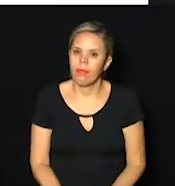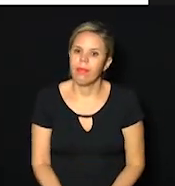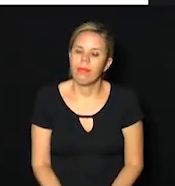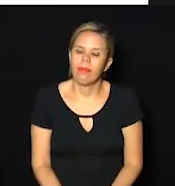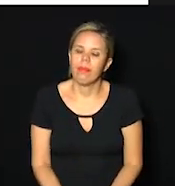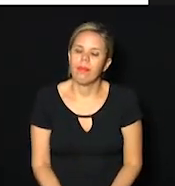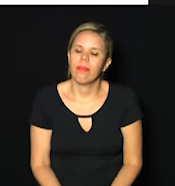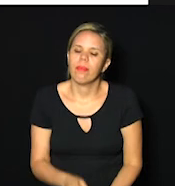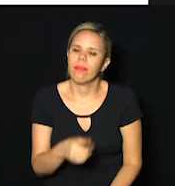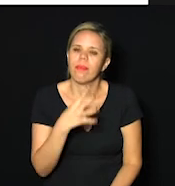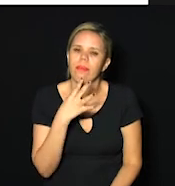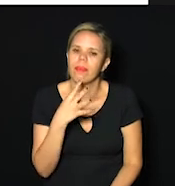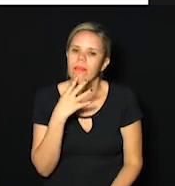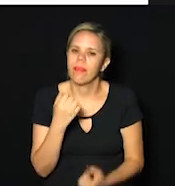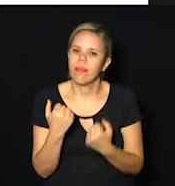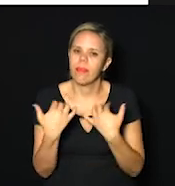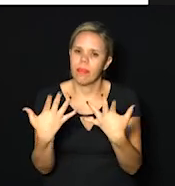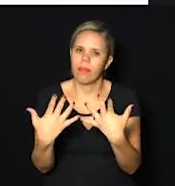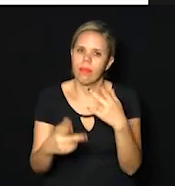Você conhece seus públicos?